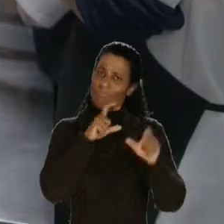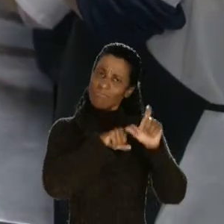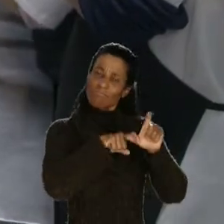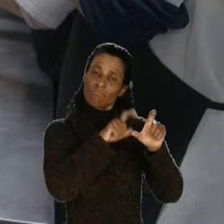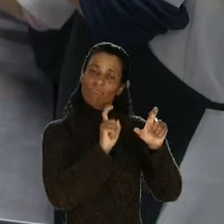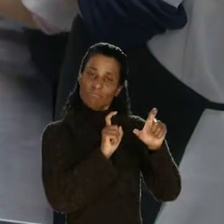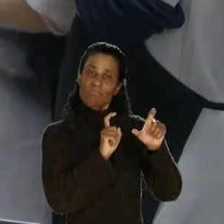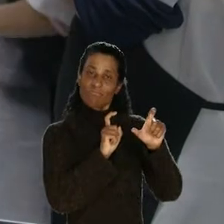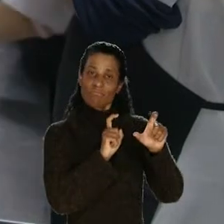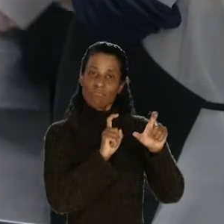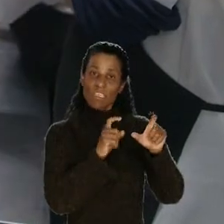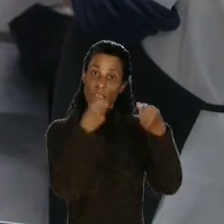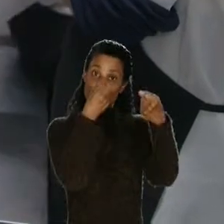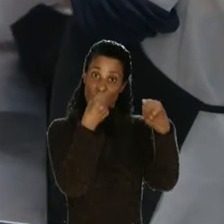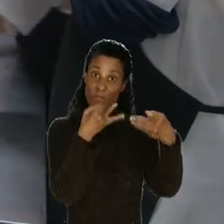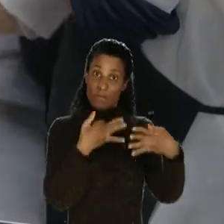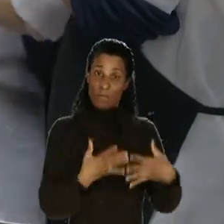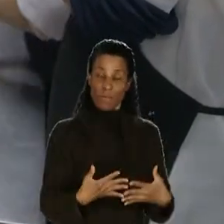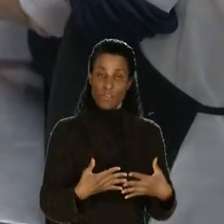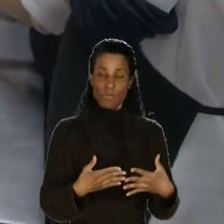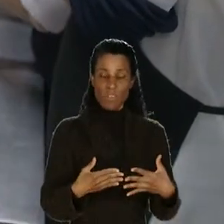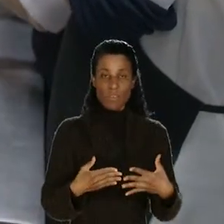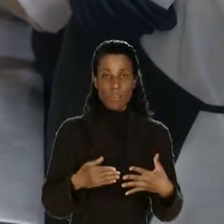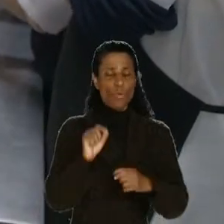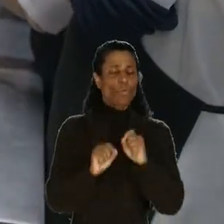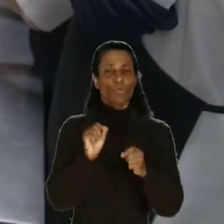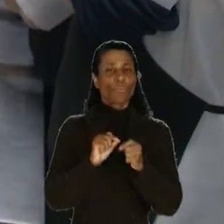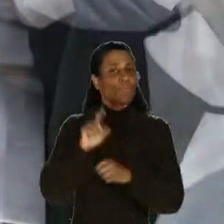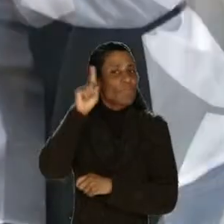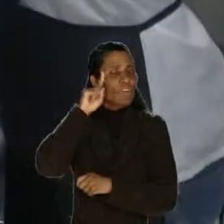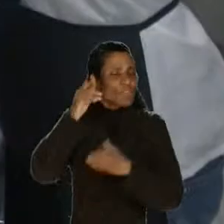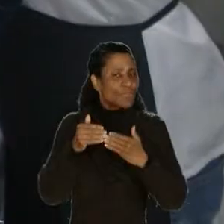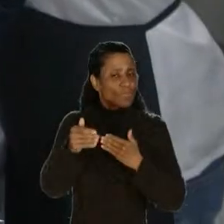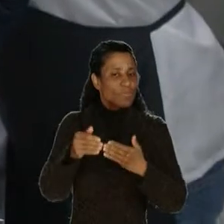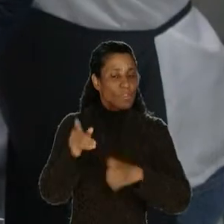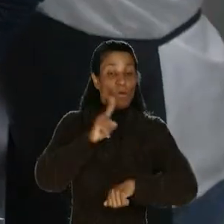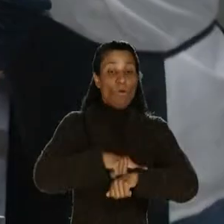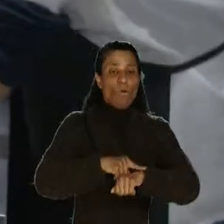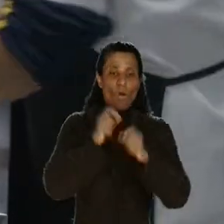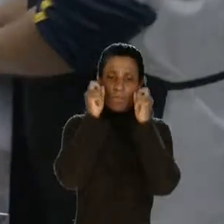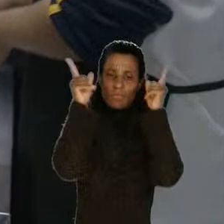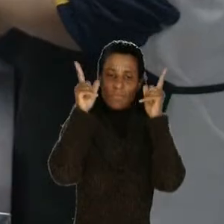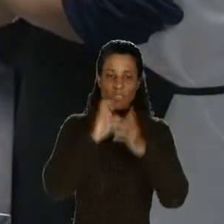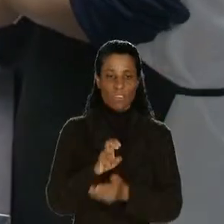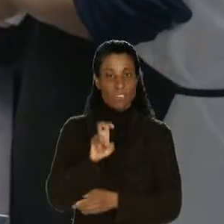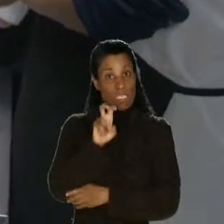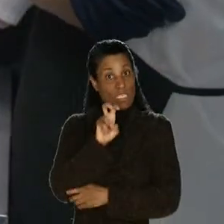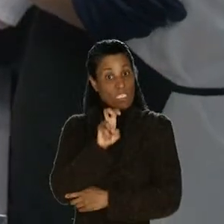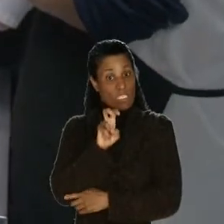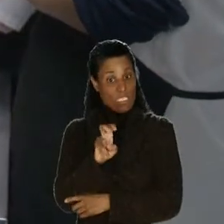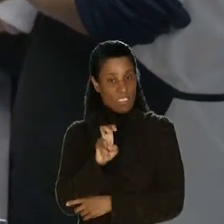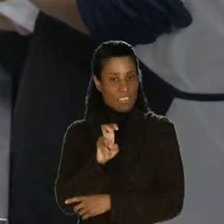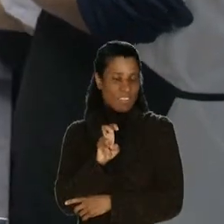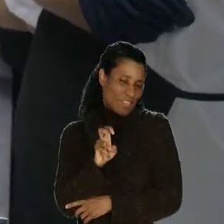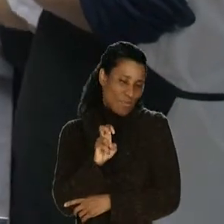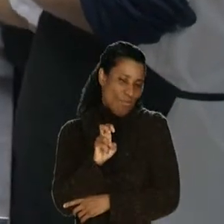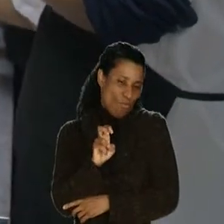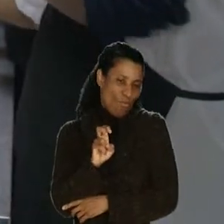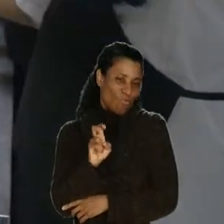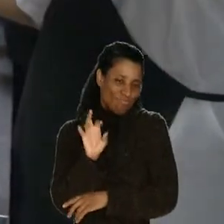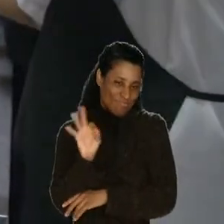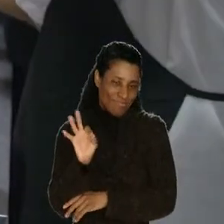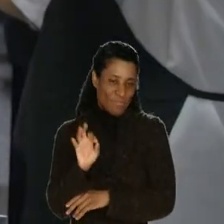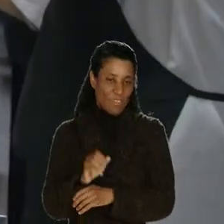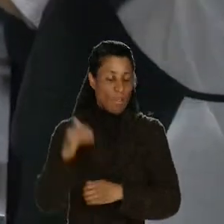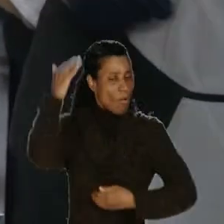Andrew tem uma certa autonomia. Ele nos explica a sua rotina. Que horas acorda? 5 horas, 4